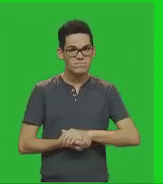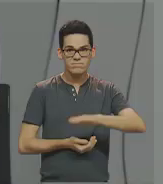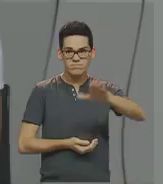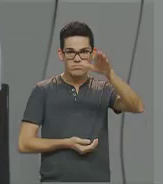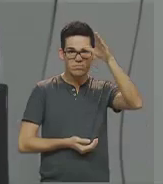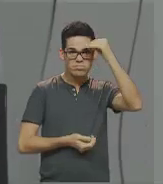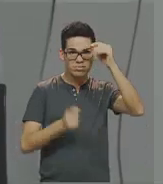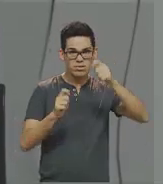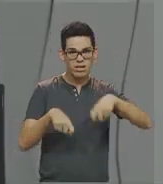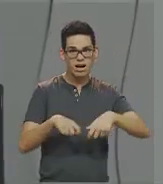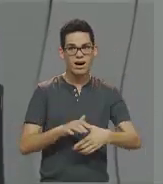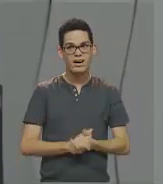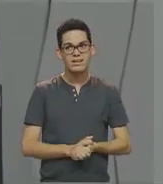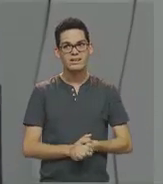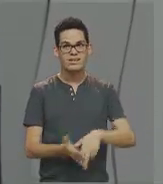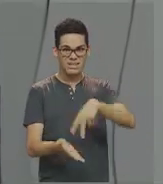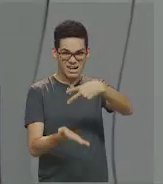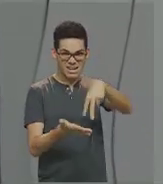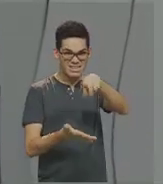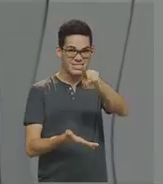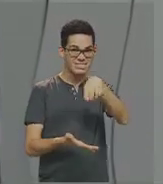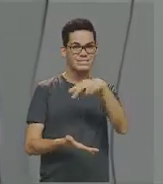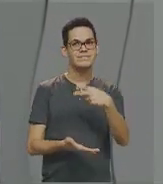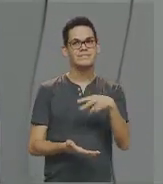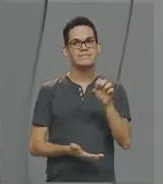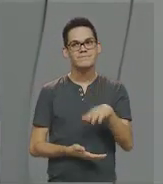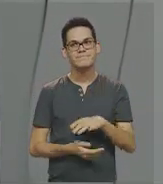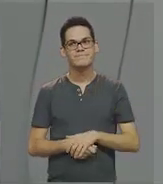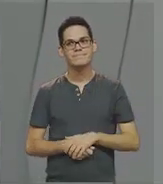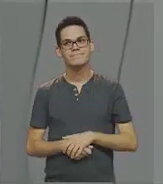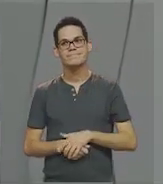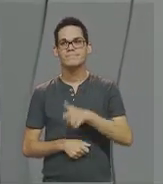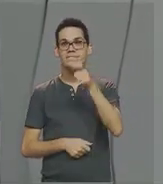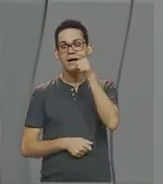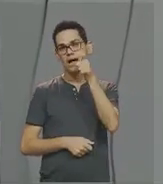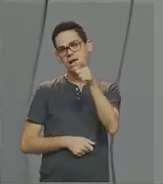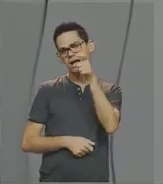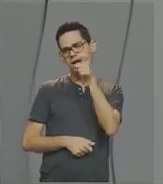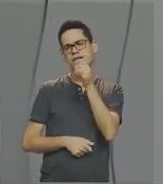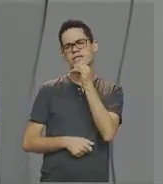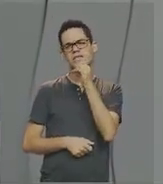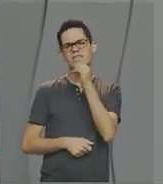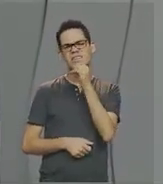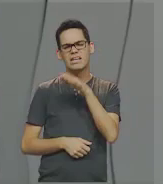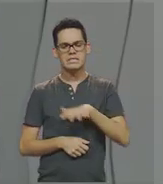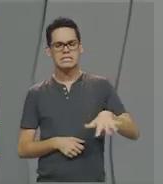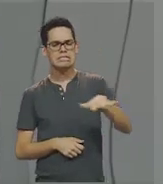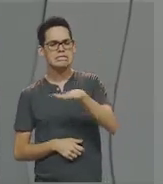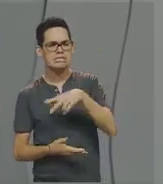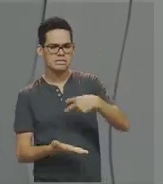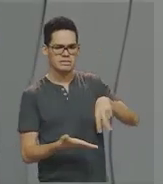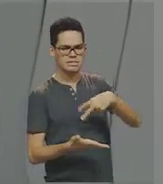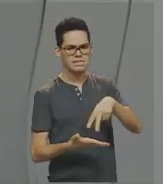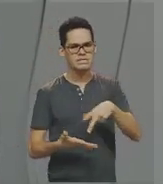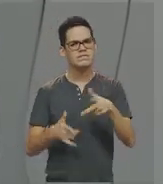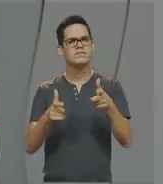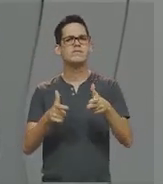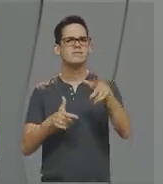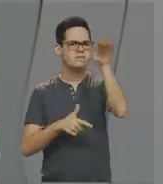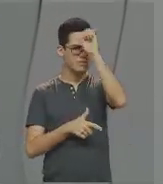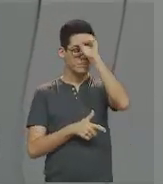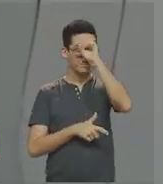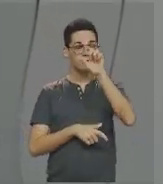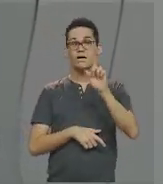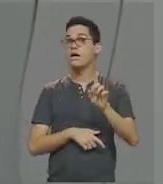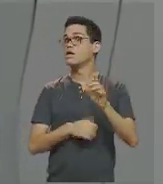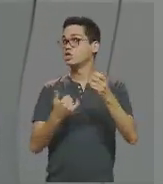a dança é um campo de conhecimento. É muito interessante a gente pensar nisso, porque a dança, ela faz parte da nossa